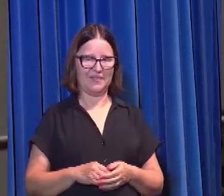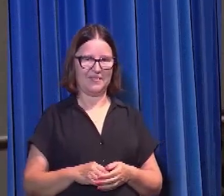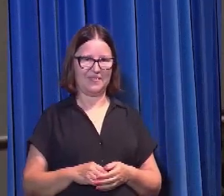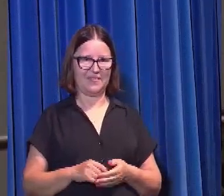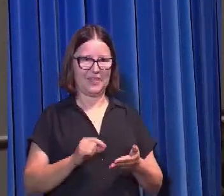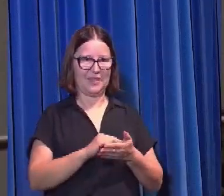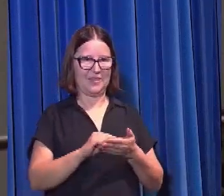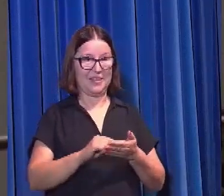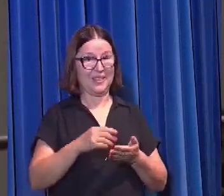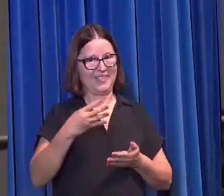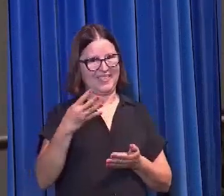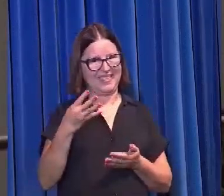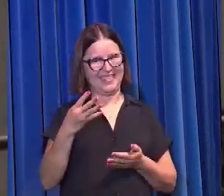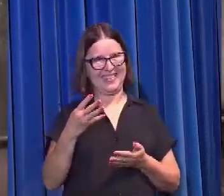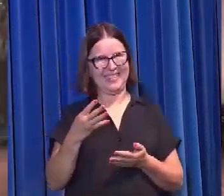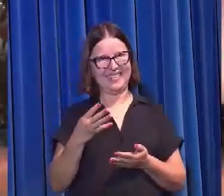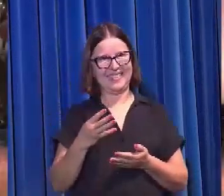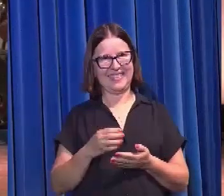Versículo 4.